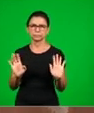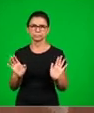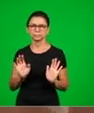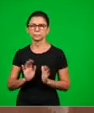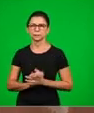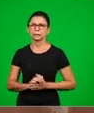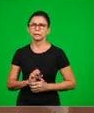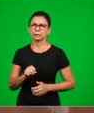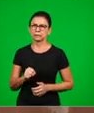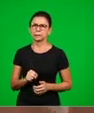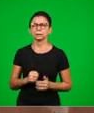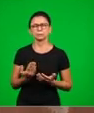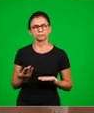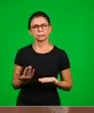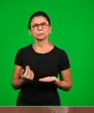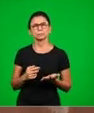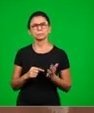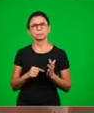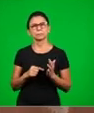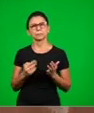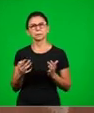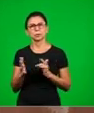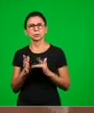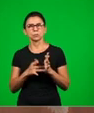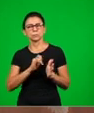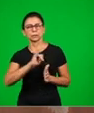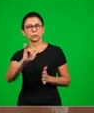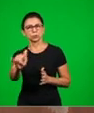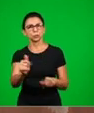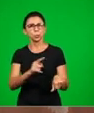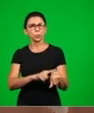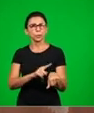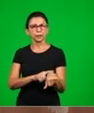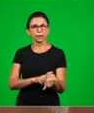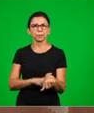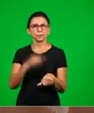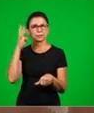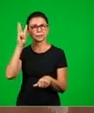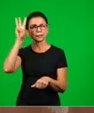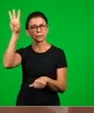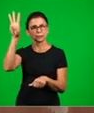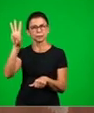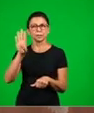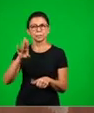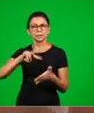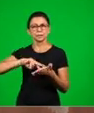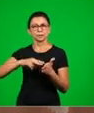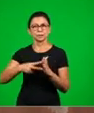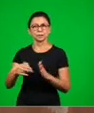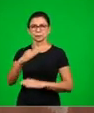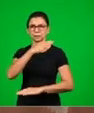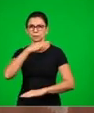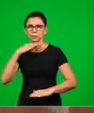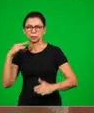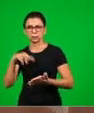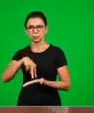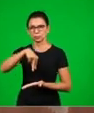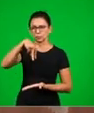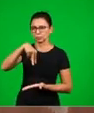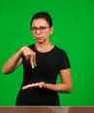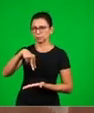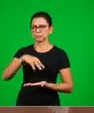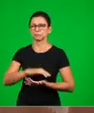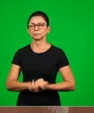Mas não se preocupe com isso. 3 dias, você estando nos 3 dias de Jesus, da morte e ressurreição, isso é que importa. Não é na morte e na